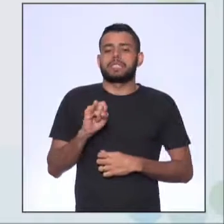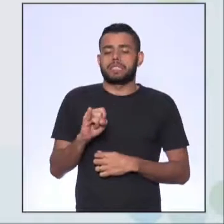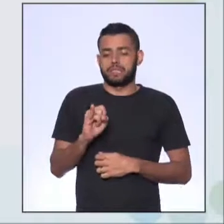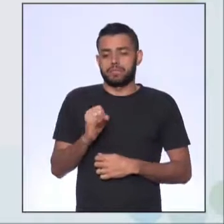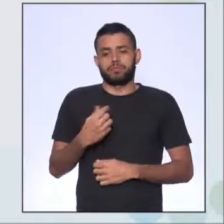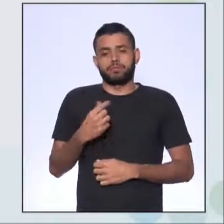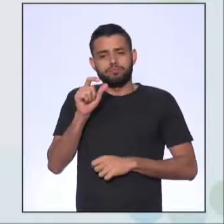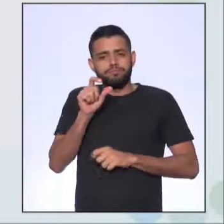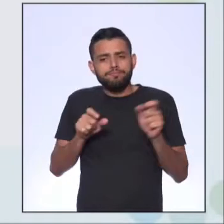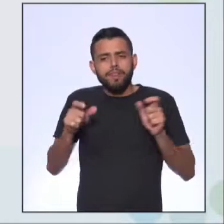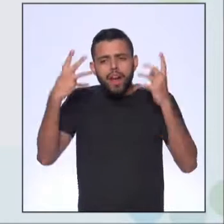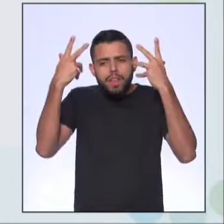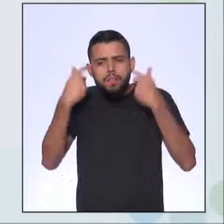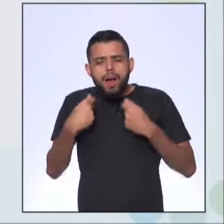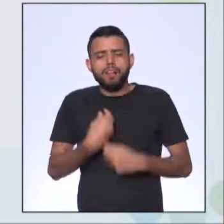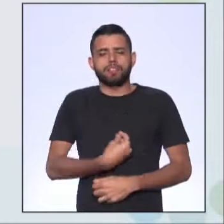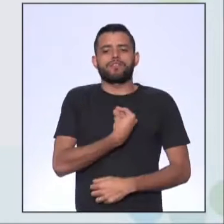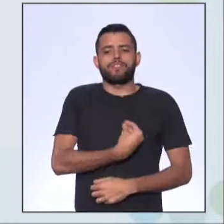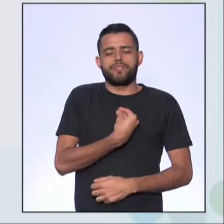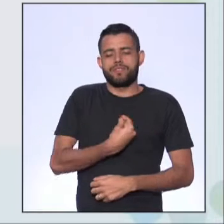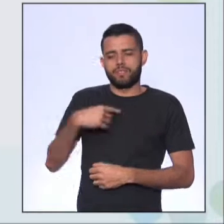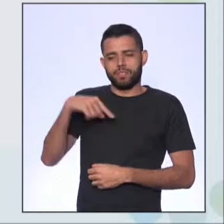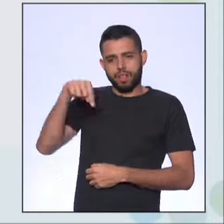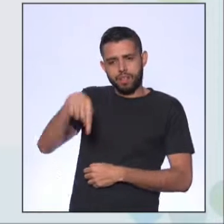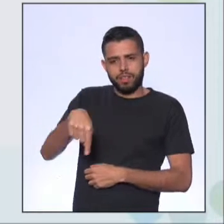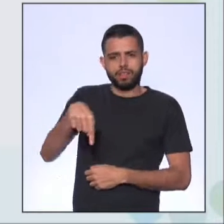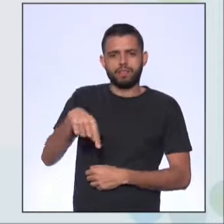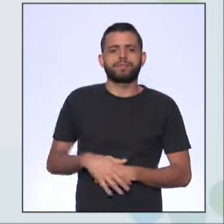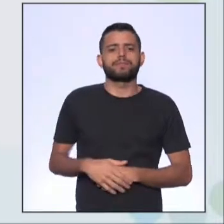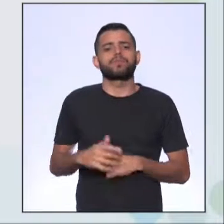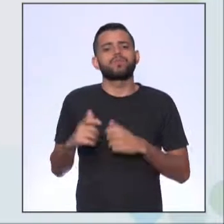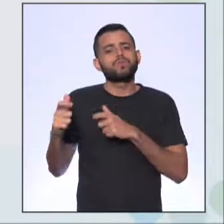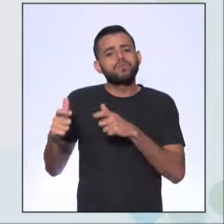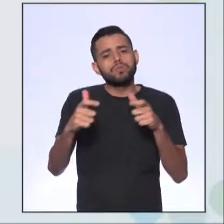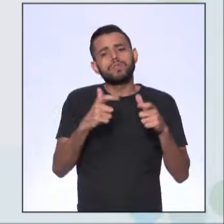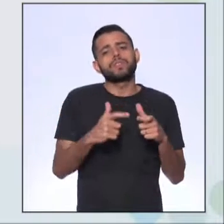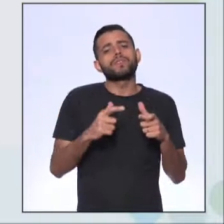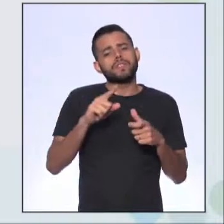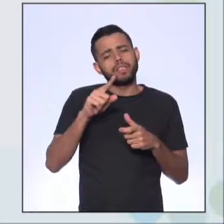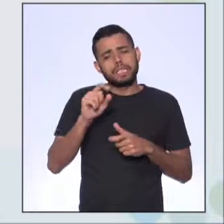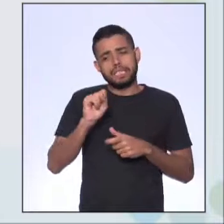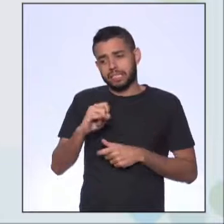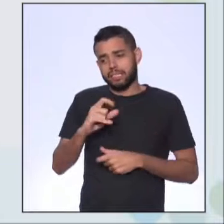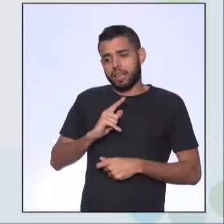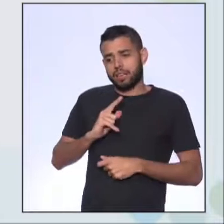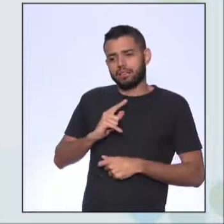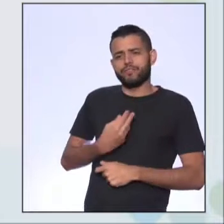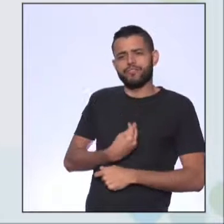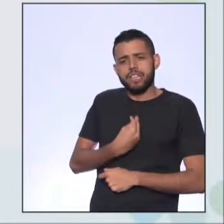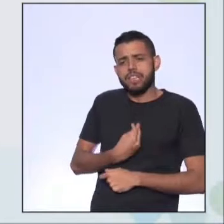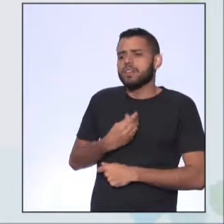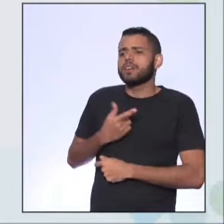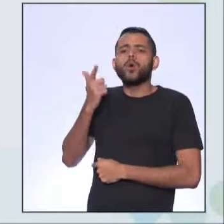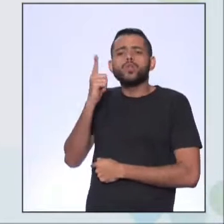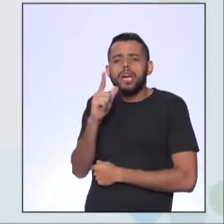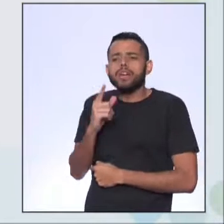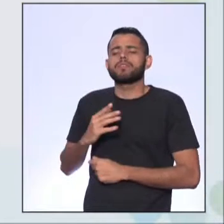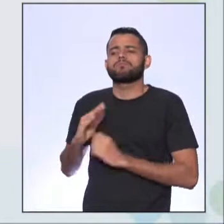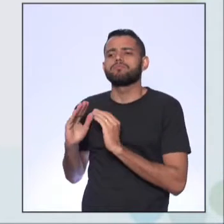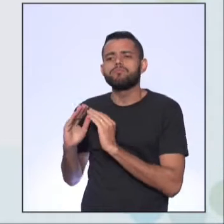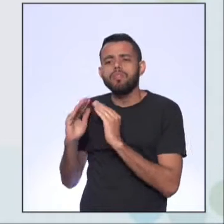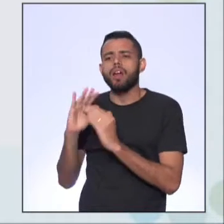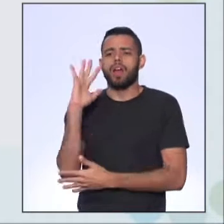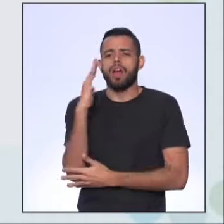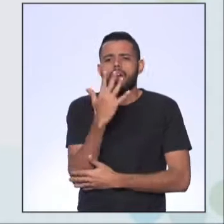abióticos. Então, a interação de fatores bióticos e abióticos numa região é um ecossistema. Então, a nossa resposta correta é a